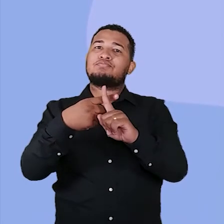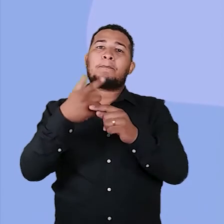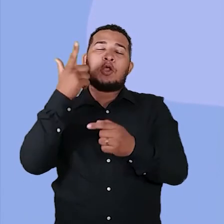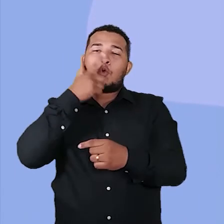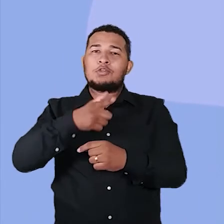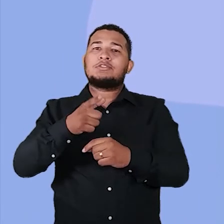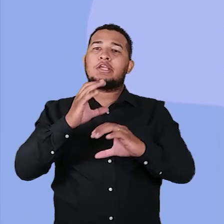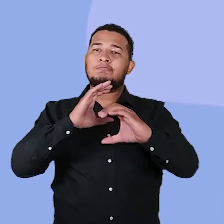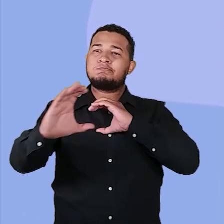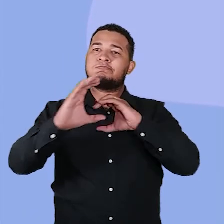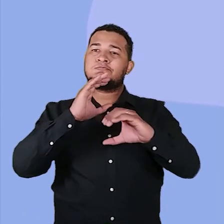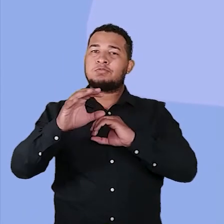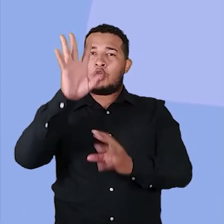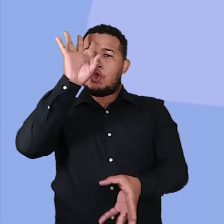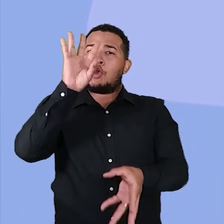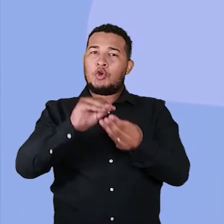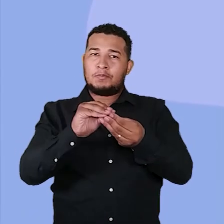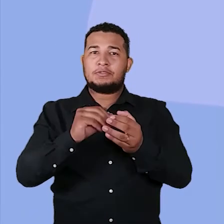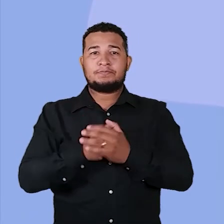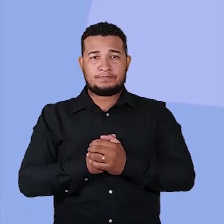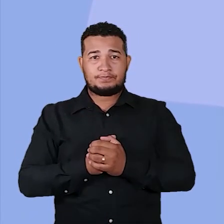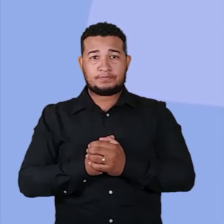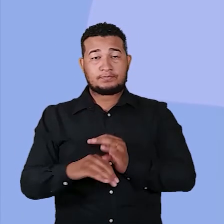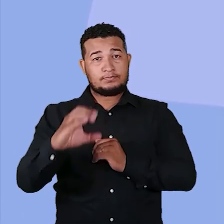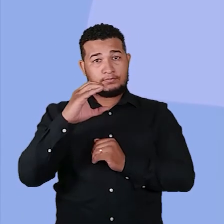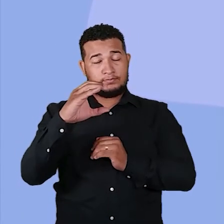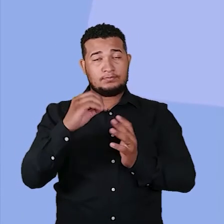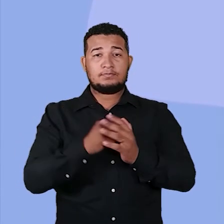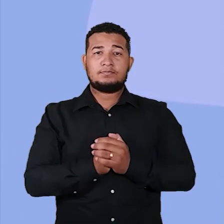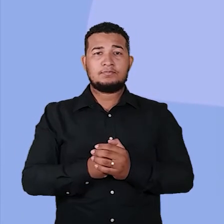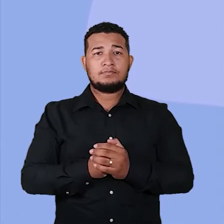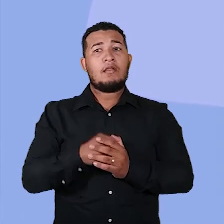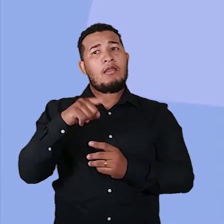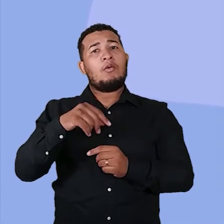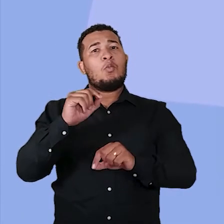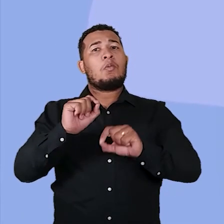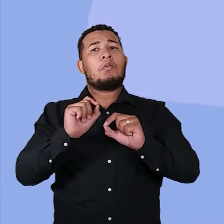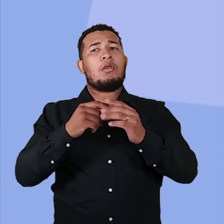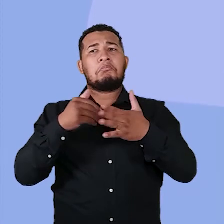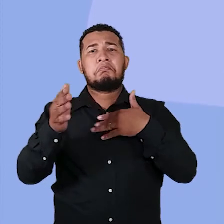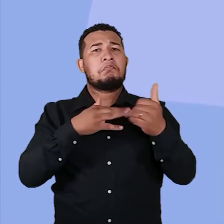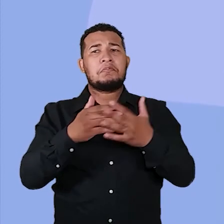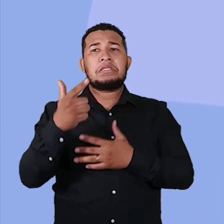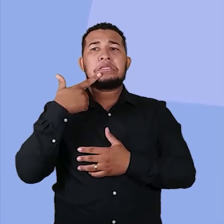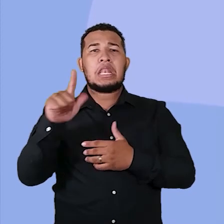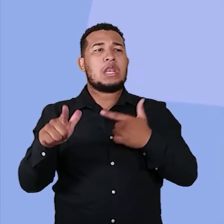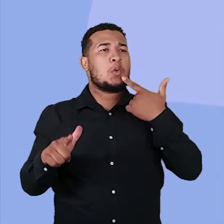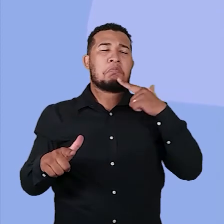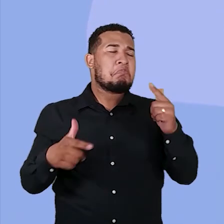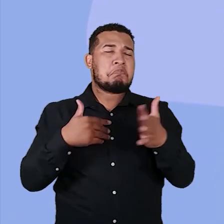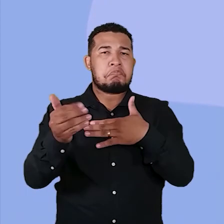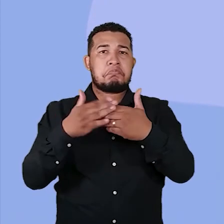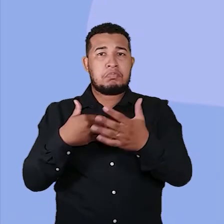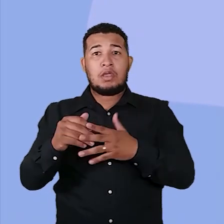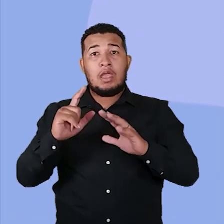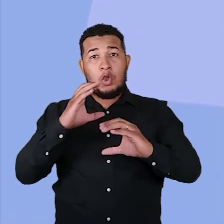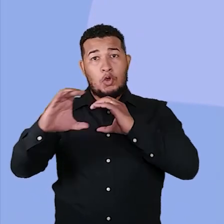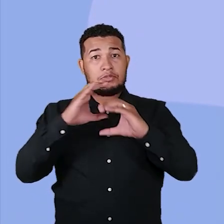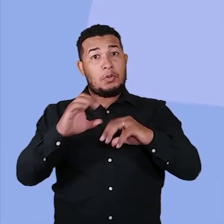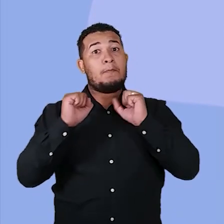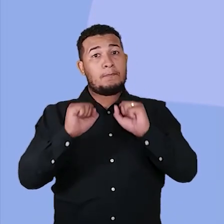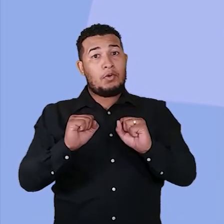para estabelecermos interação e compreensão. Letra C, sugere que independentemente do idioma, a comunicação pode